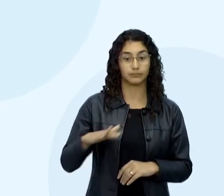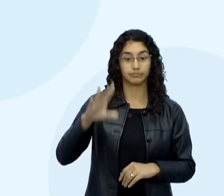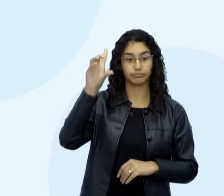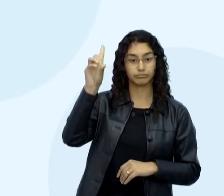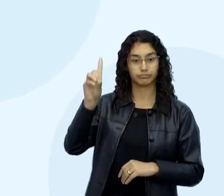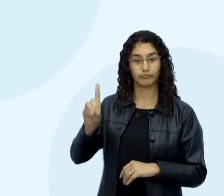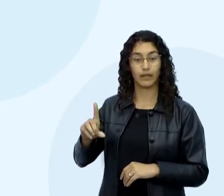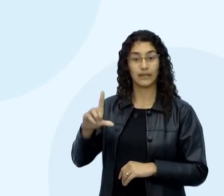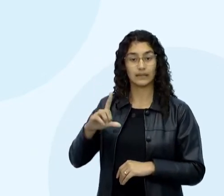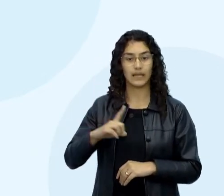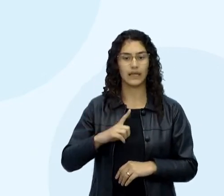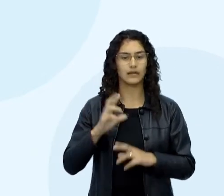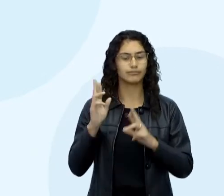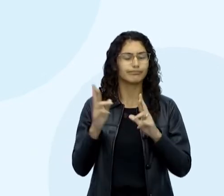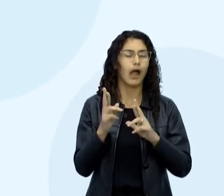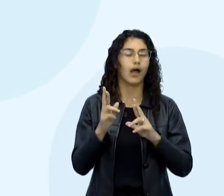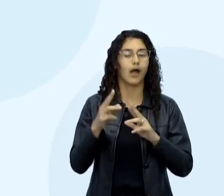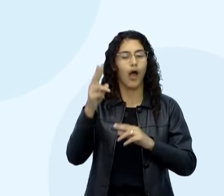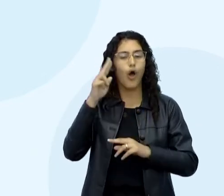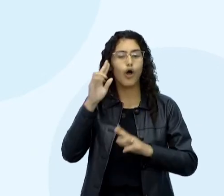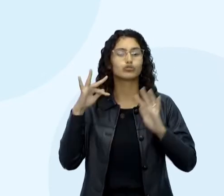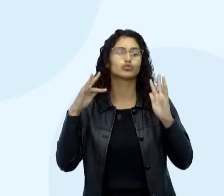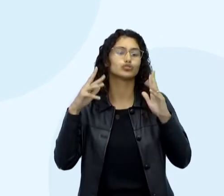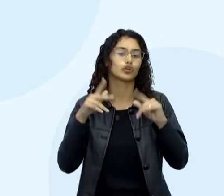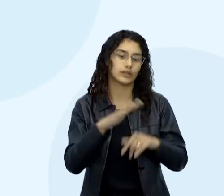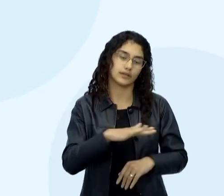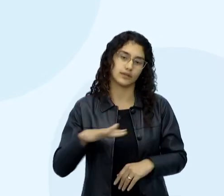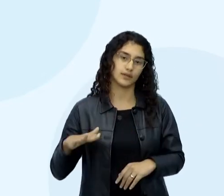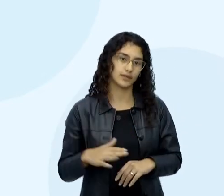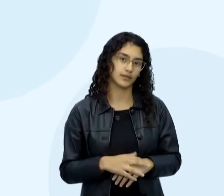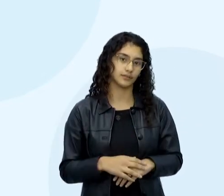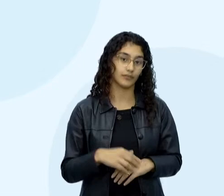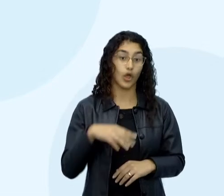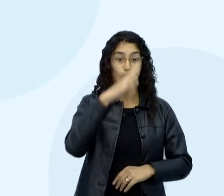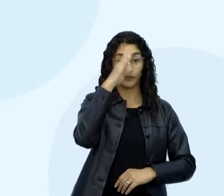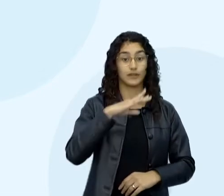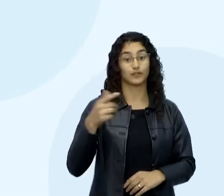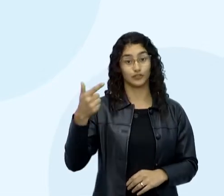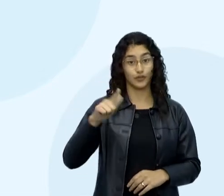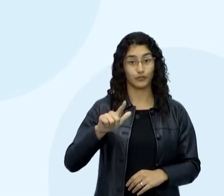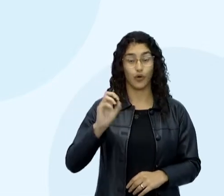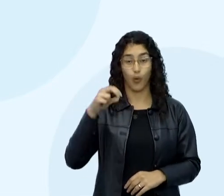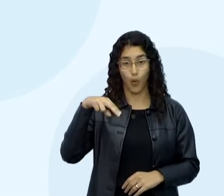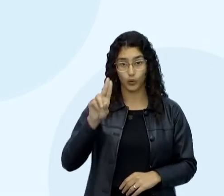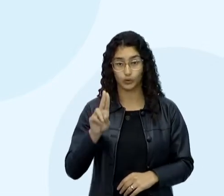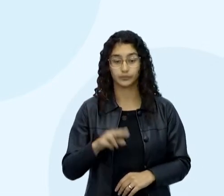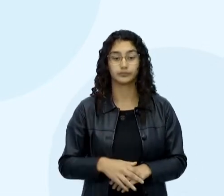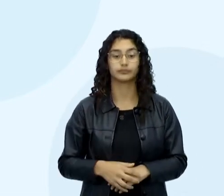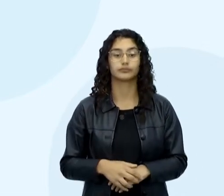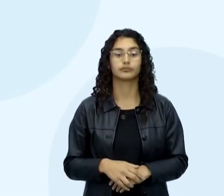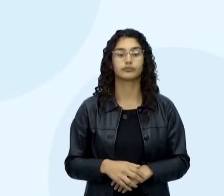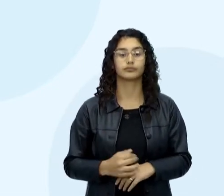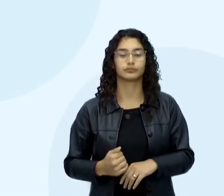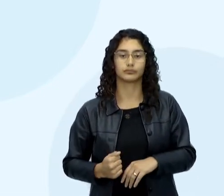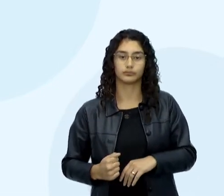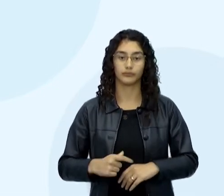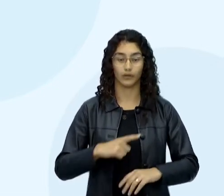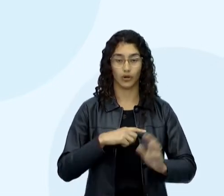deficiência têm as mesmas esperanças e sonhos de todas as crianças. Ou no Brasil de novo. Essa daí, a manchete estava lá,